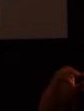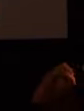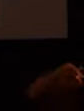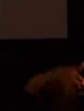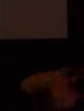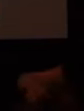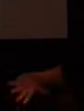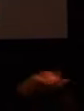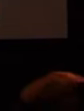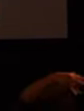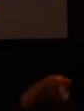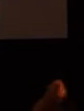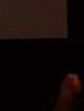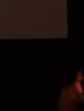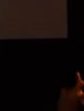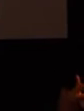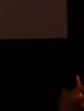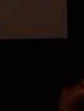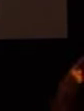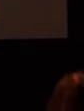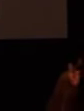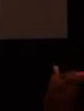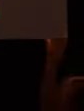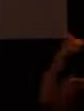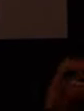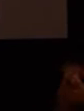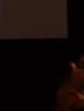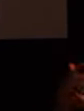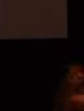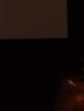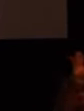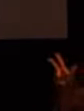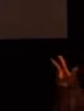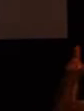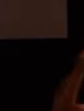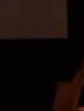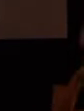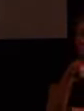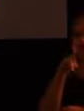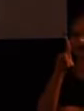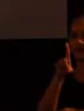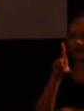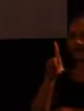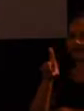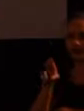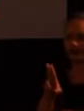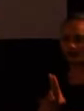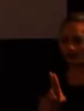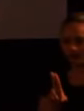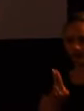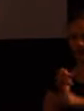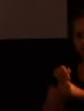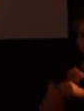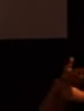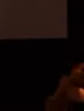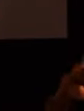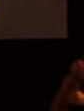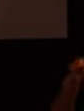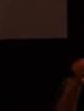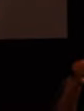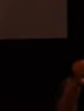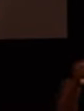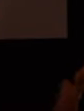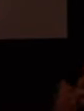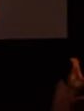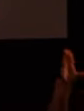na definição dessa altura. Porque antes não era assim, gente. O PDD de 2008, ele trouxe esse entendimento de